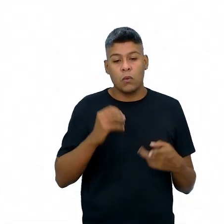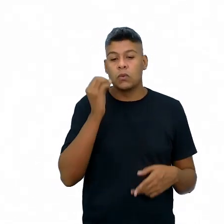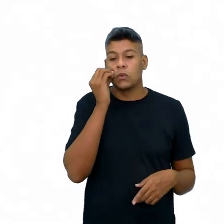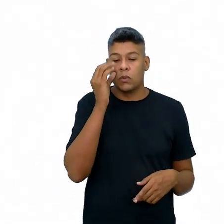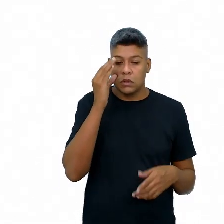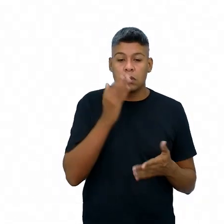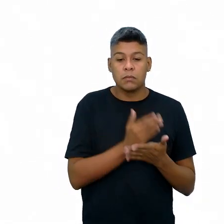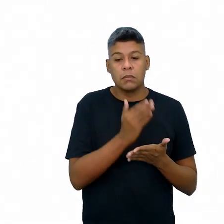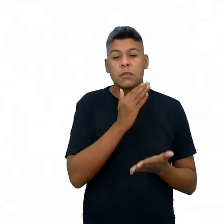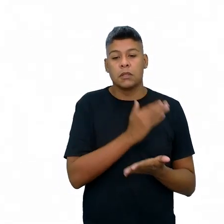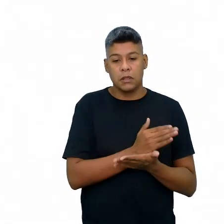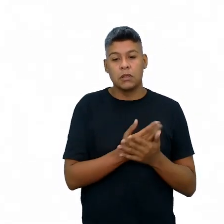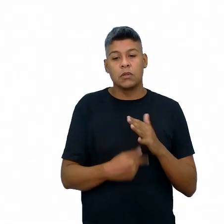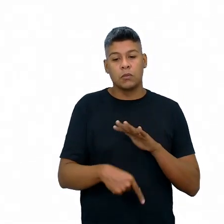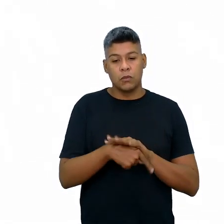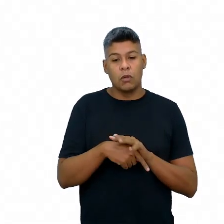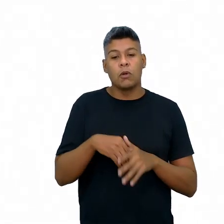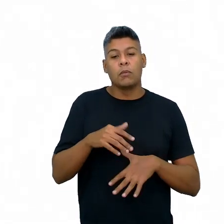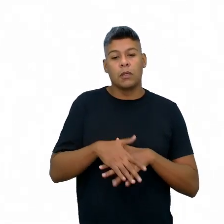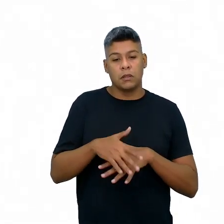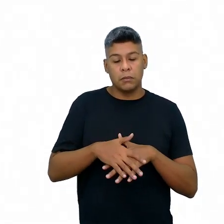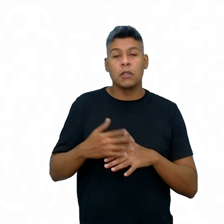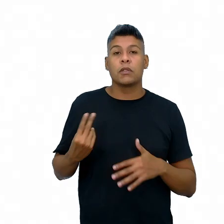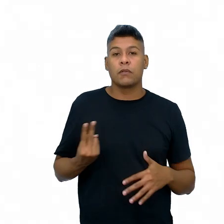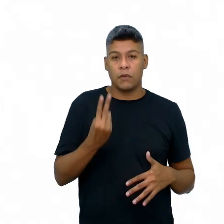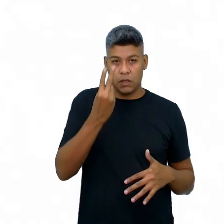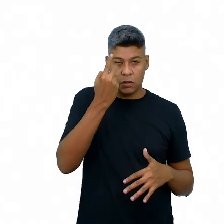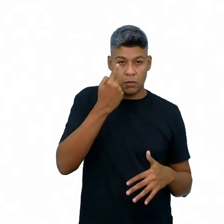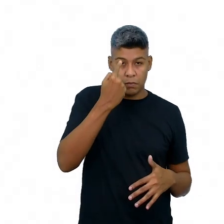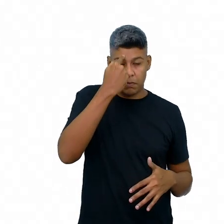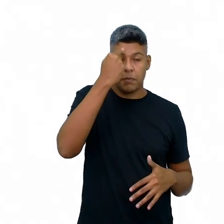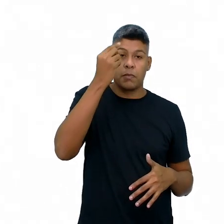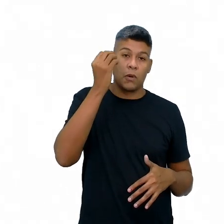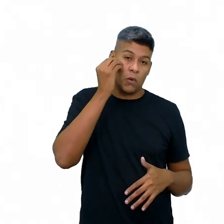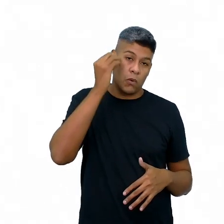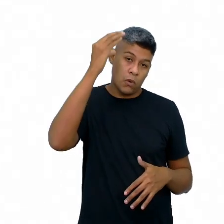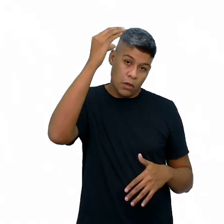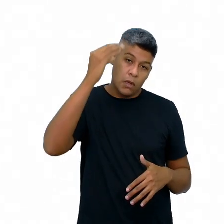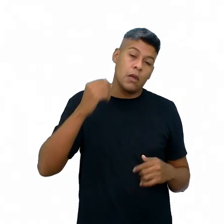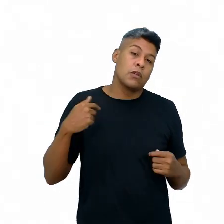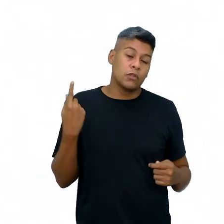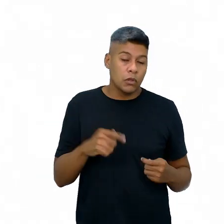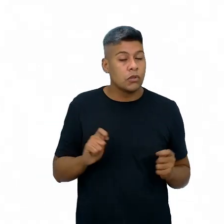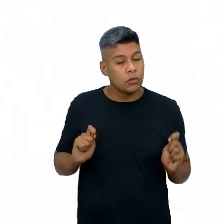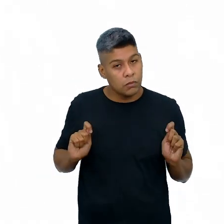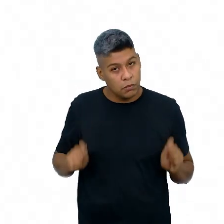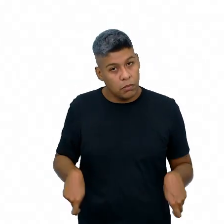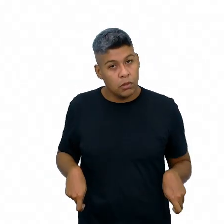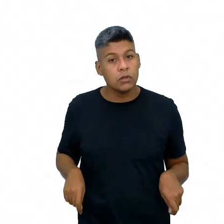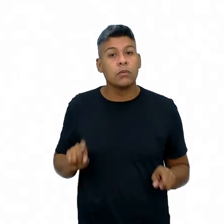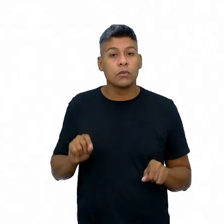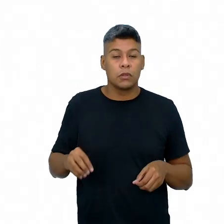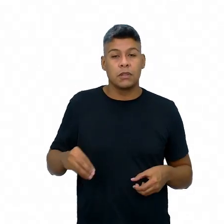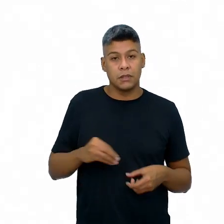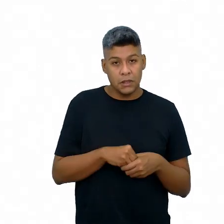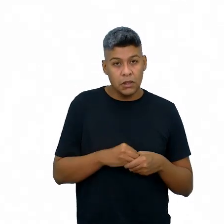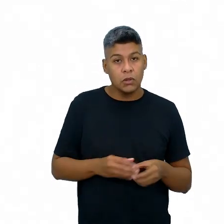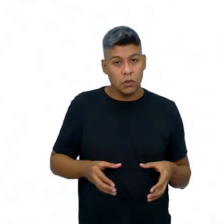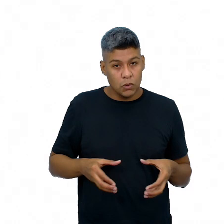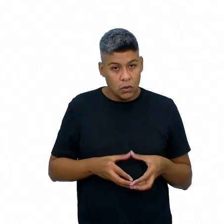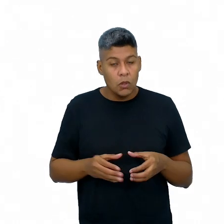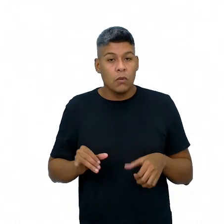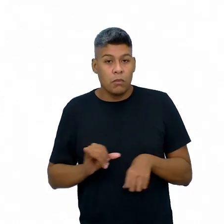conhecimentos prévios também com relação à matemática e valorizar esses conhecimentos prévios para que possamos, dentro desse